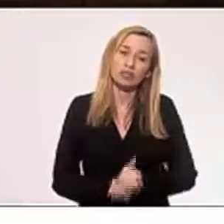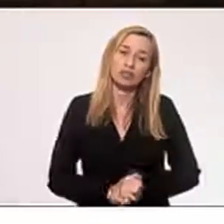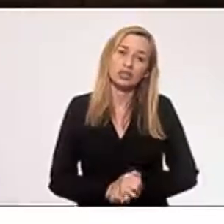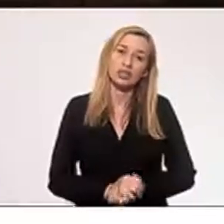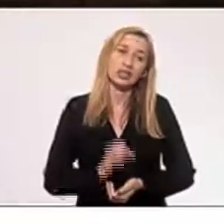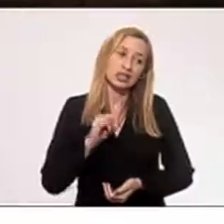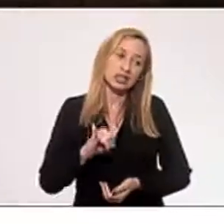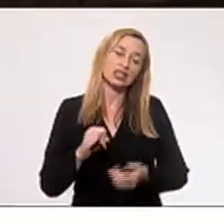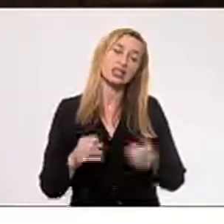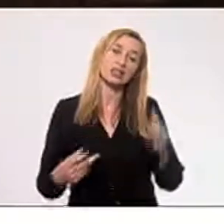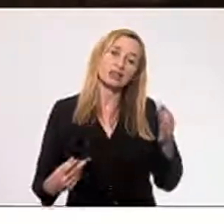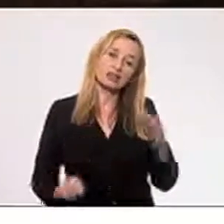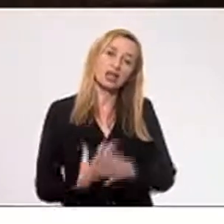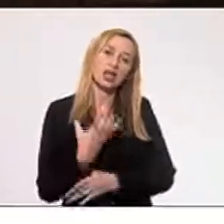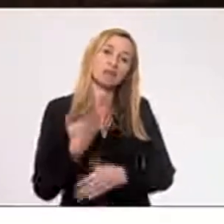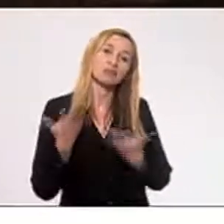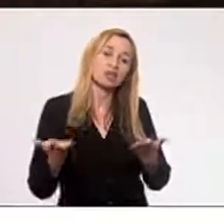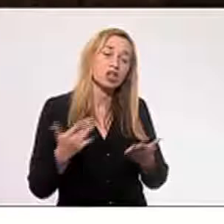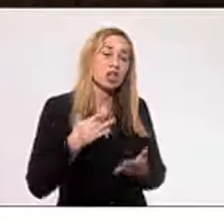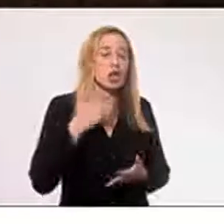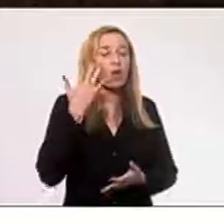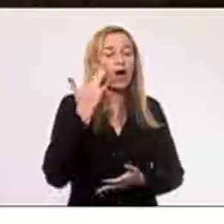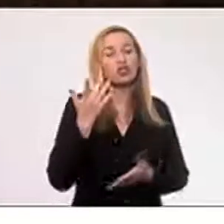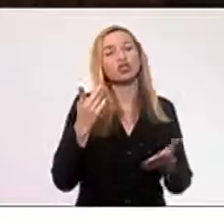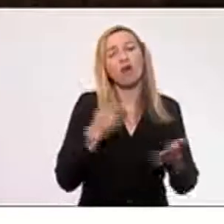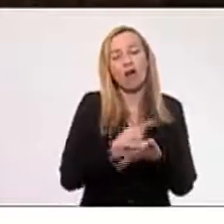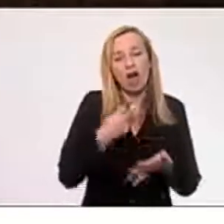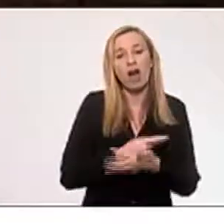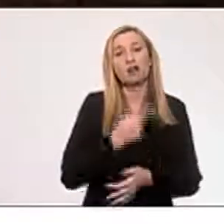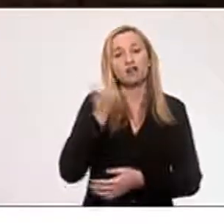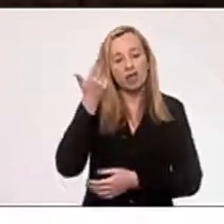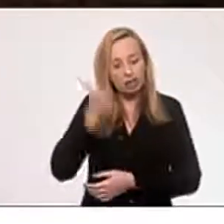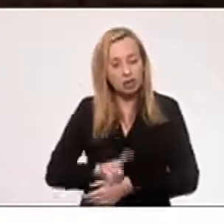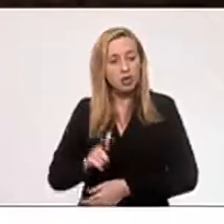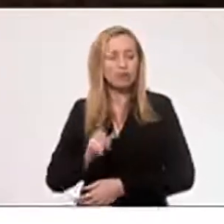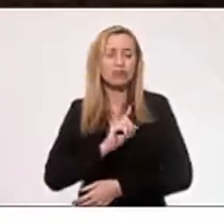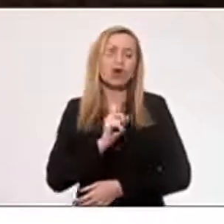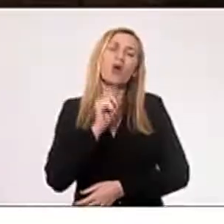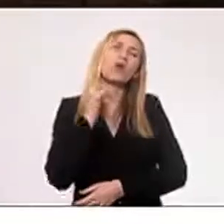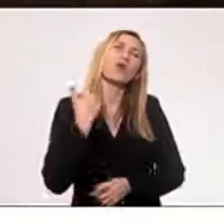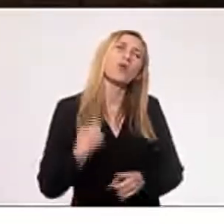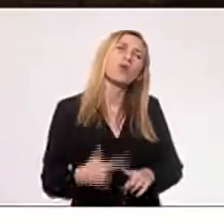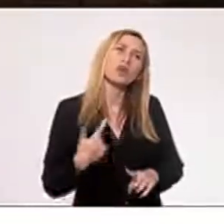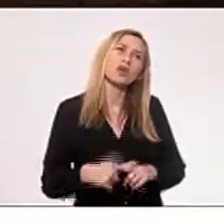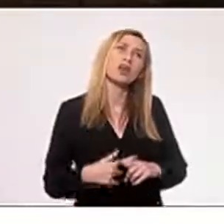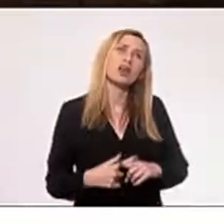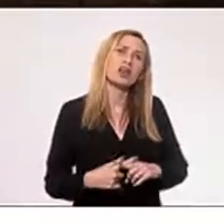efetivamente instaurada. Acho desnecessária, e repito, não porque seja,